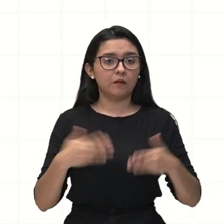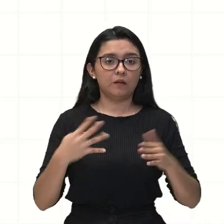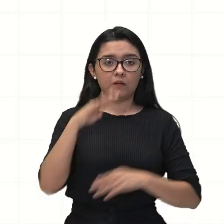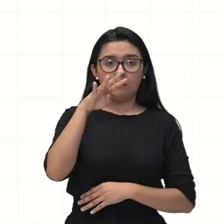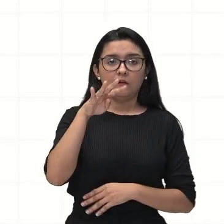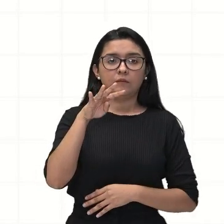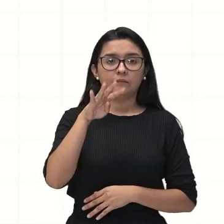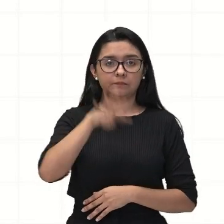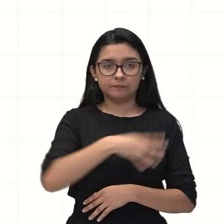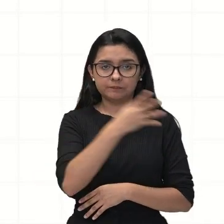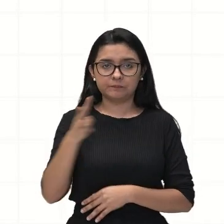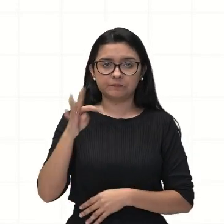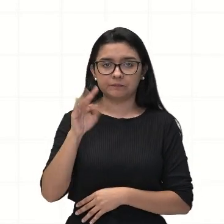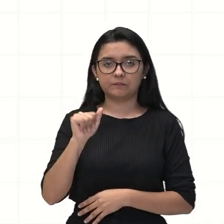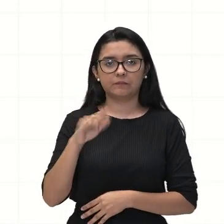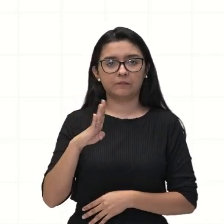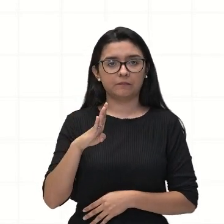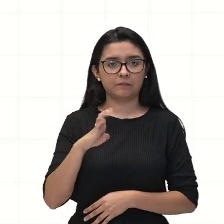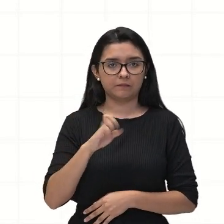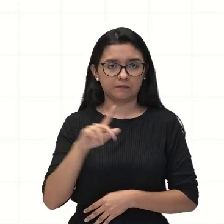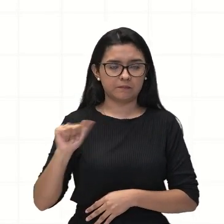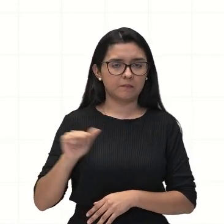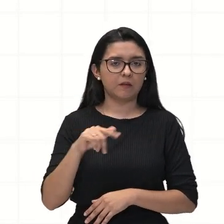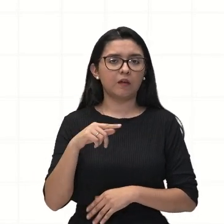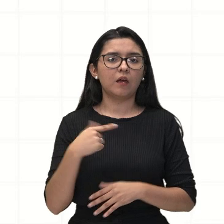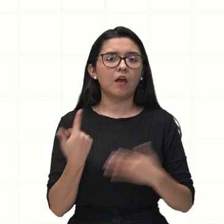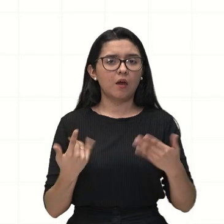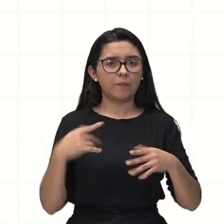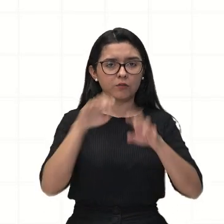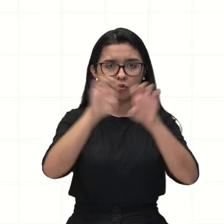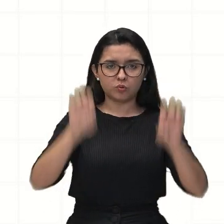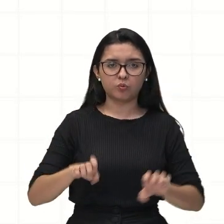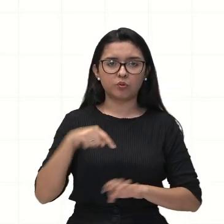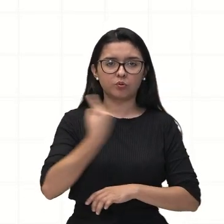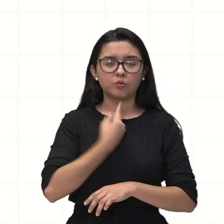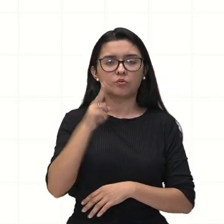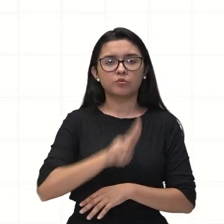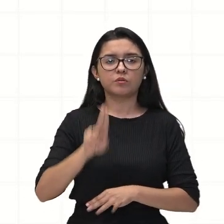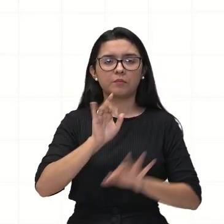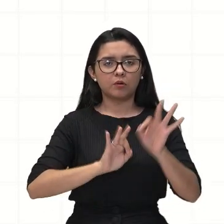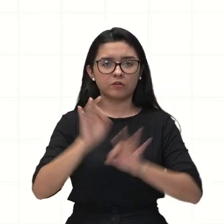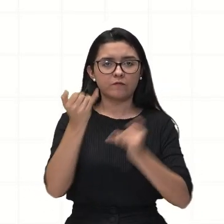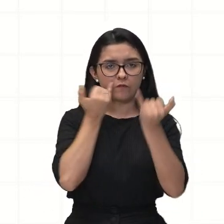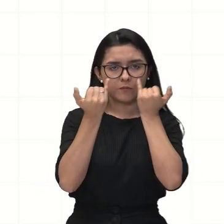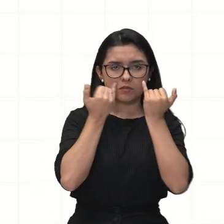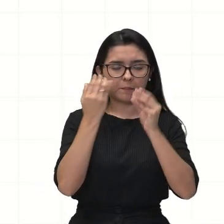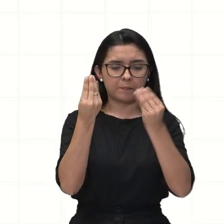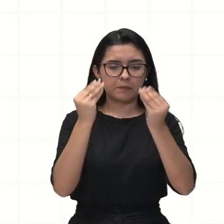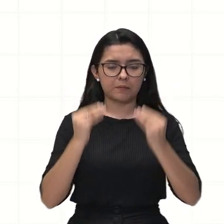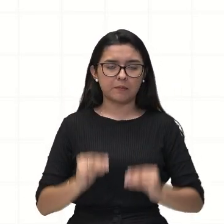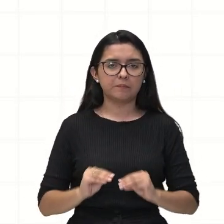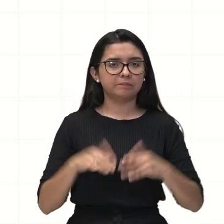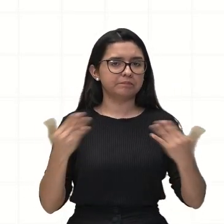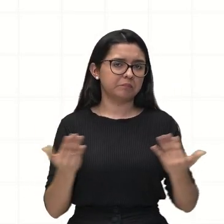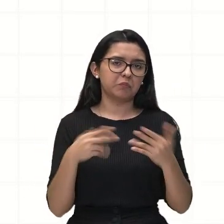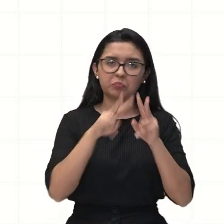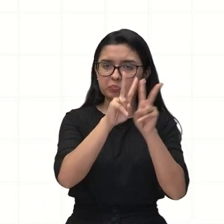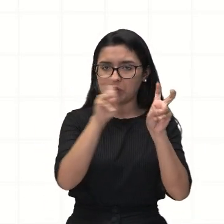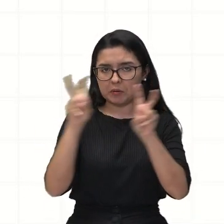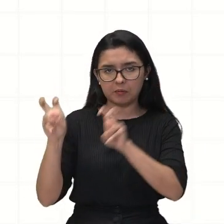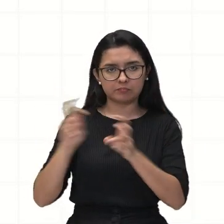Tabelas, né? A tabela é uma estrutura que utilizamos para organizar dados, que são informações sobre determinado